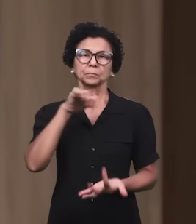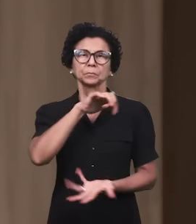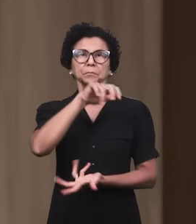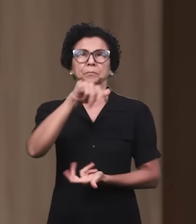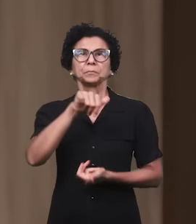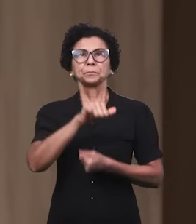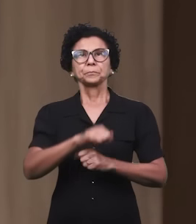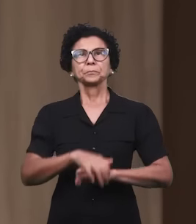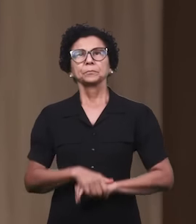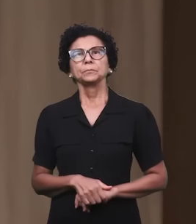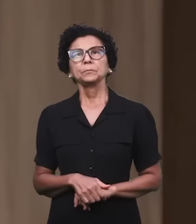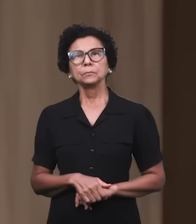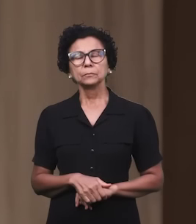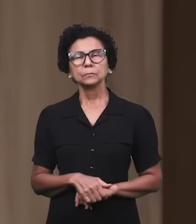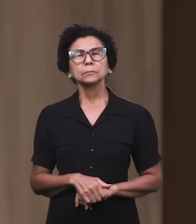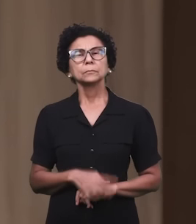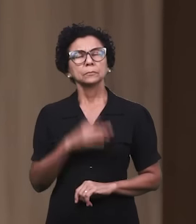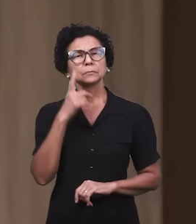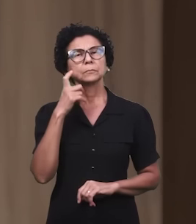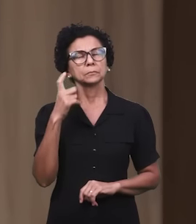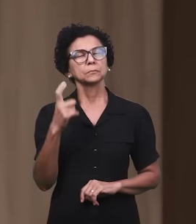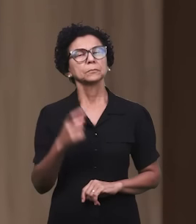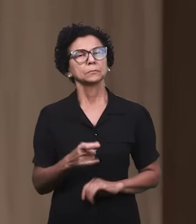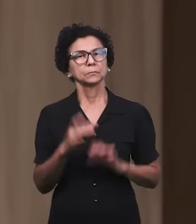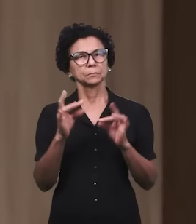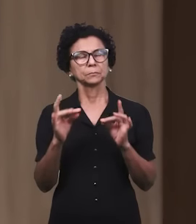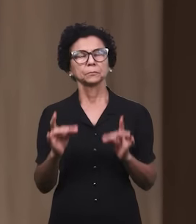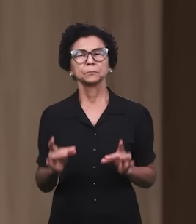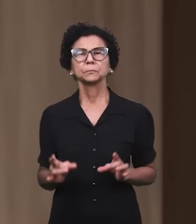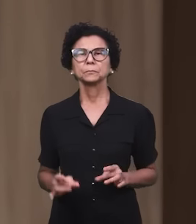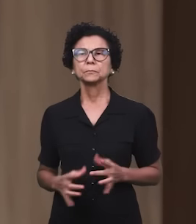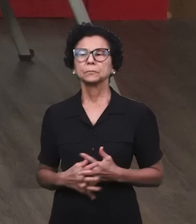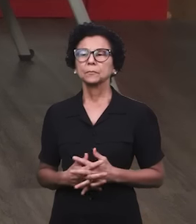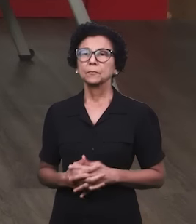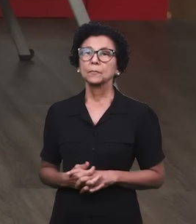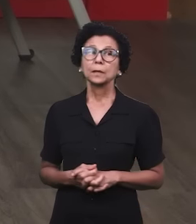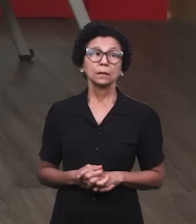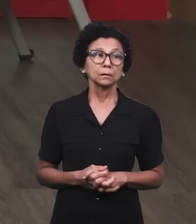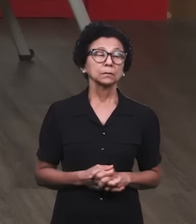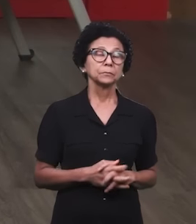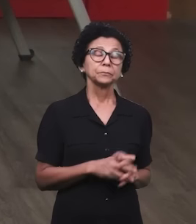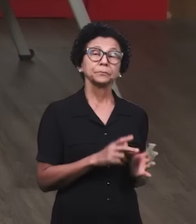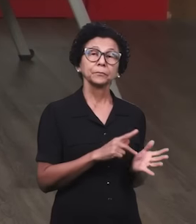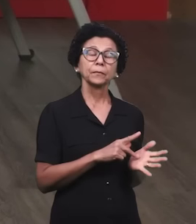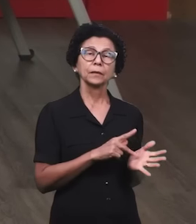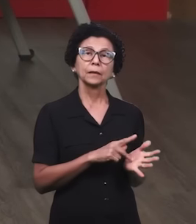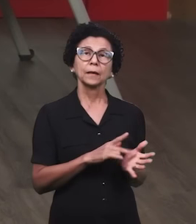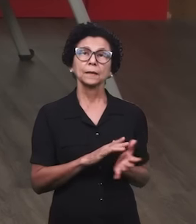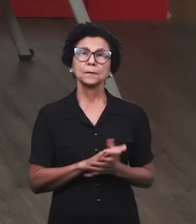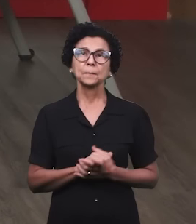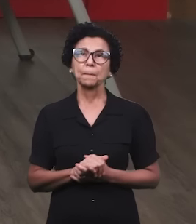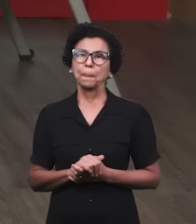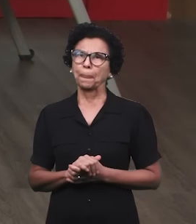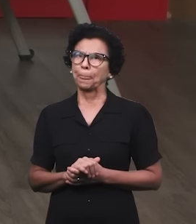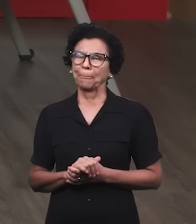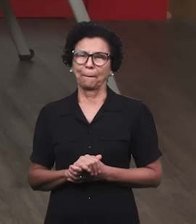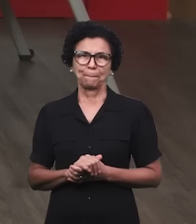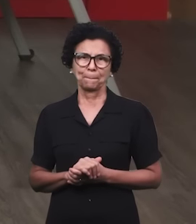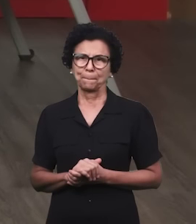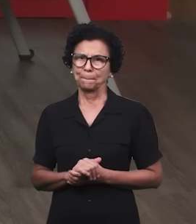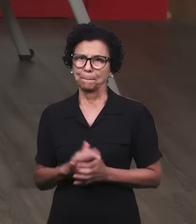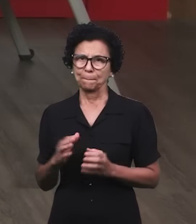É interessante a gente observar esses detalhes. É muito interessante porque Jesus não tinha operado nenhum milagre ainda, né?